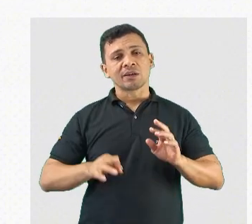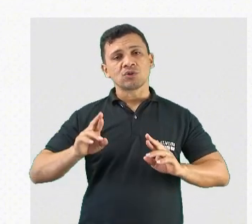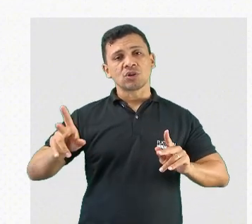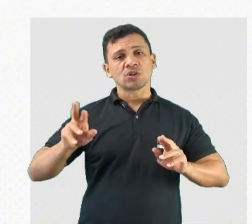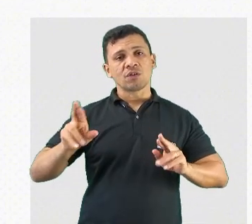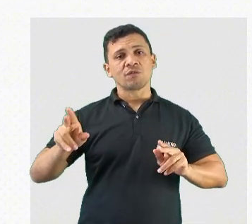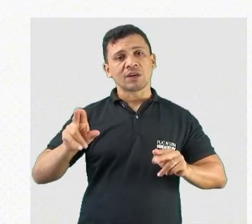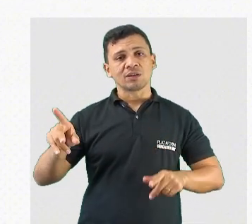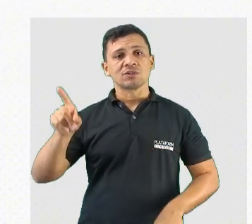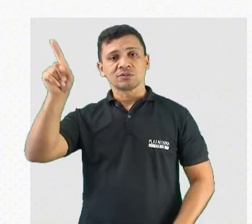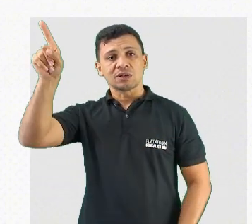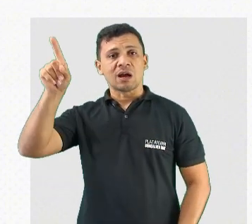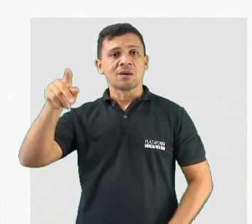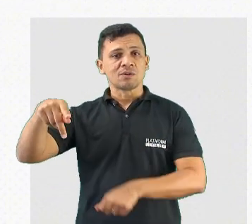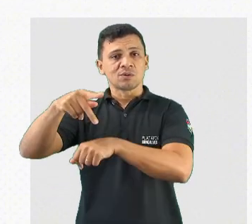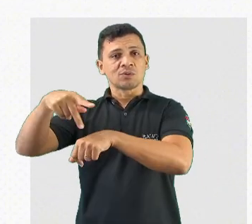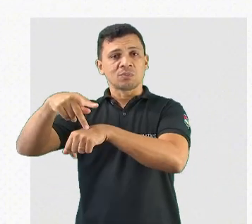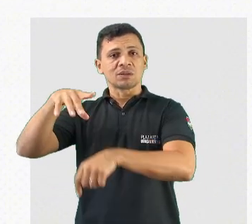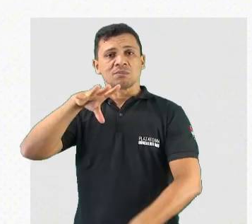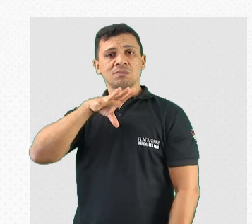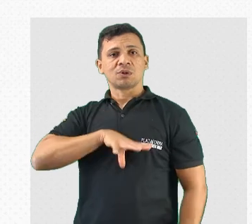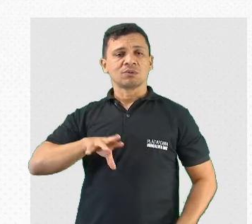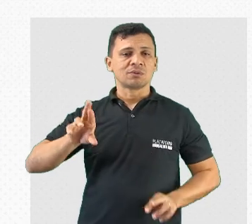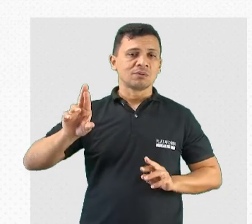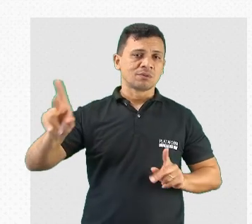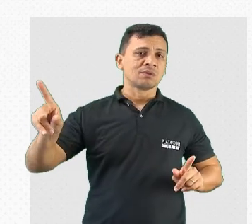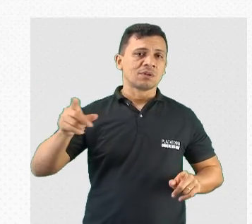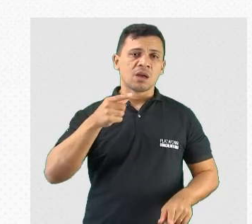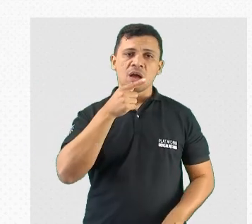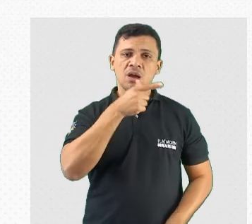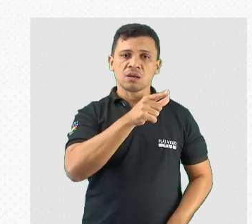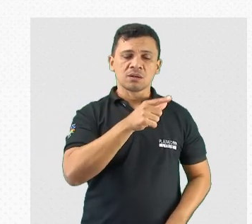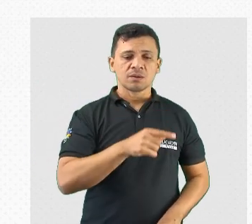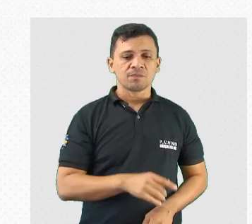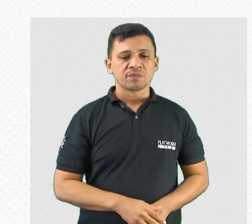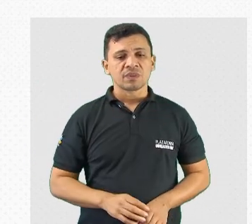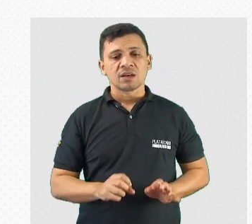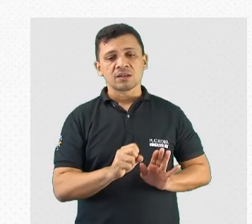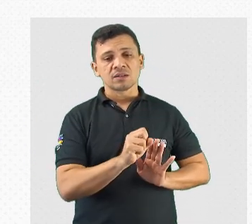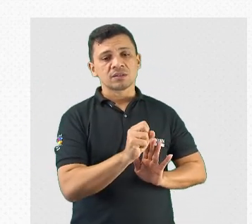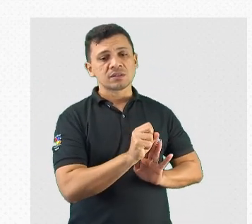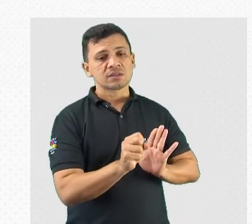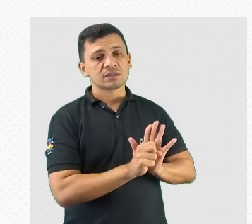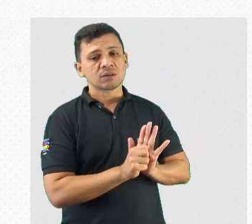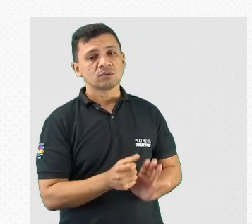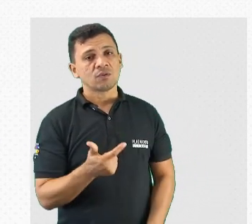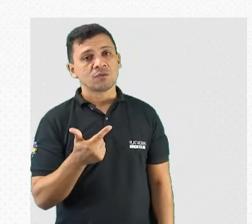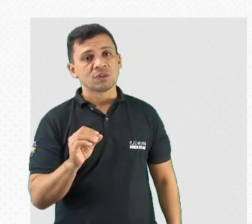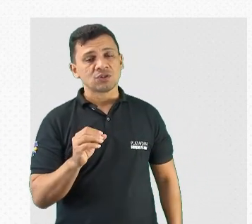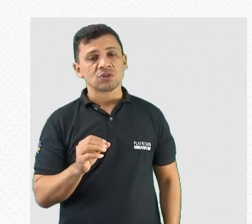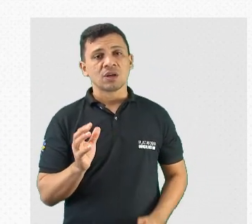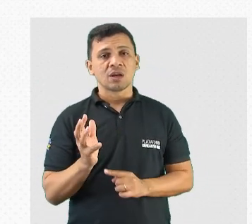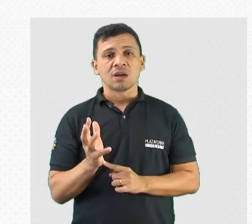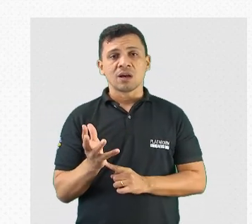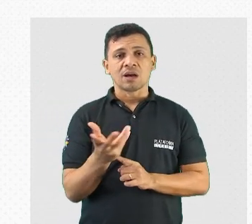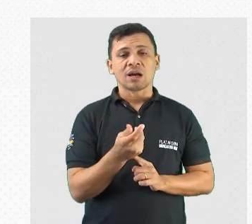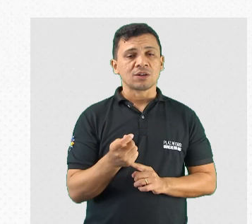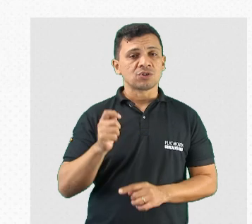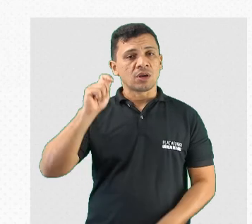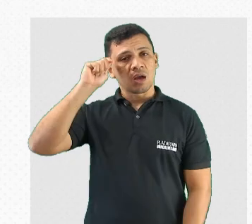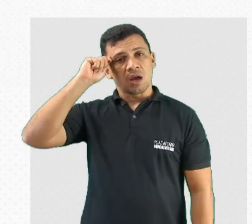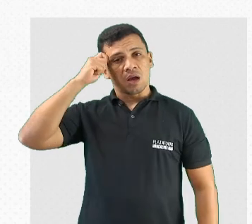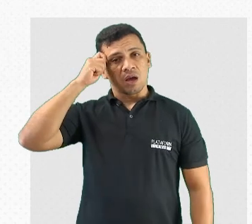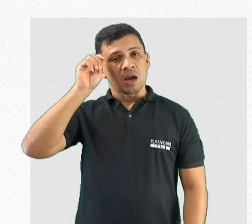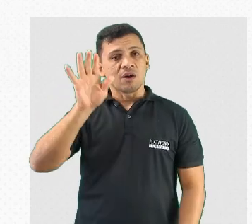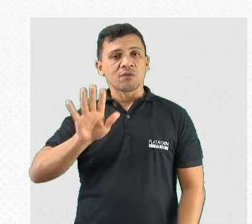dos colonizadores. Mas somente no século XX é que a gente tem o termo, né, arte afro-brasileira, e no século XXI a gente tem